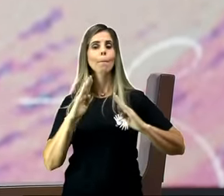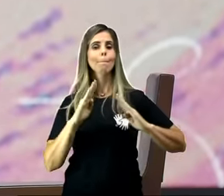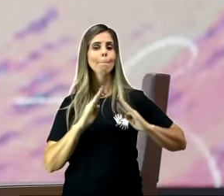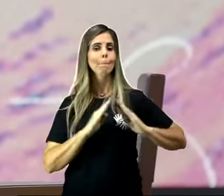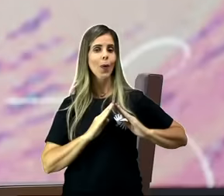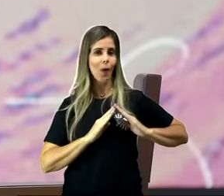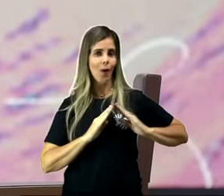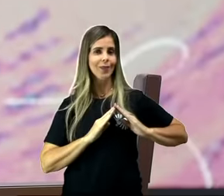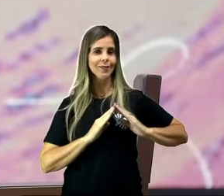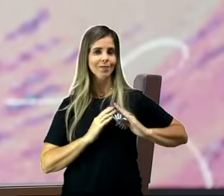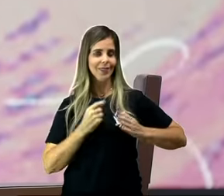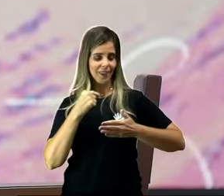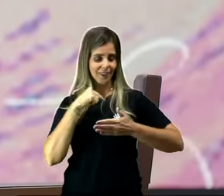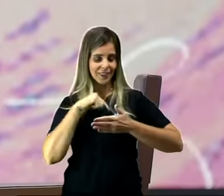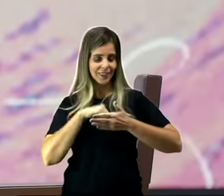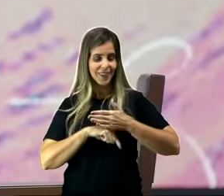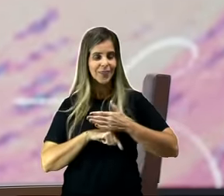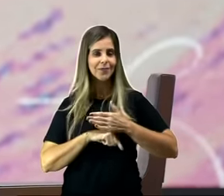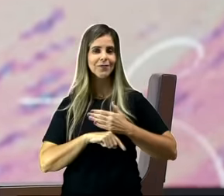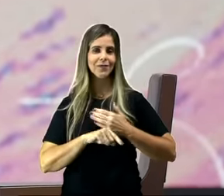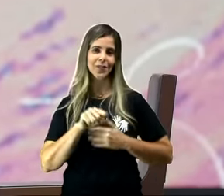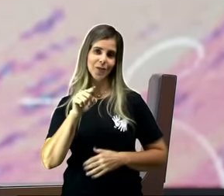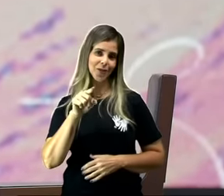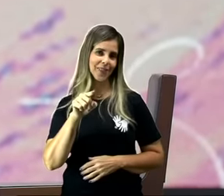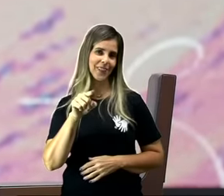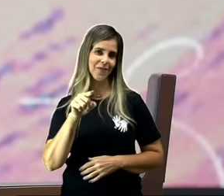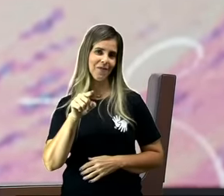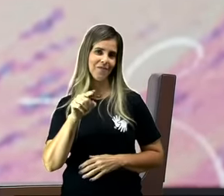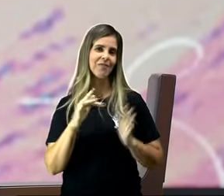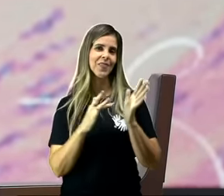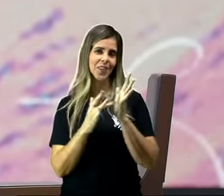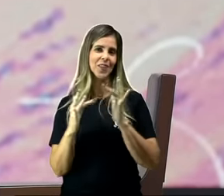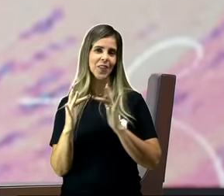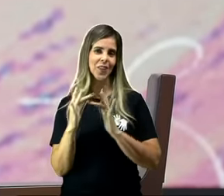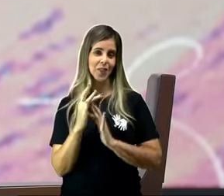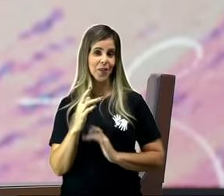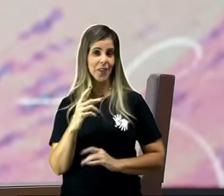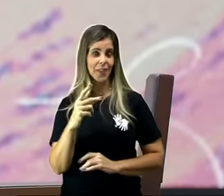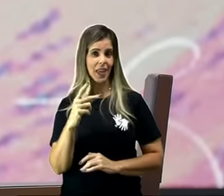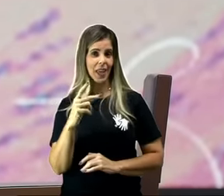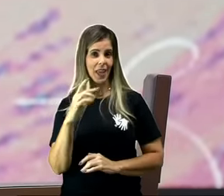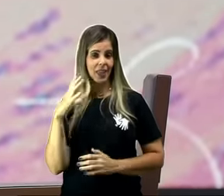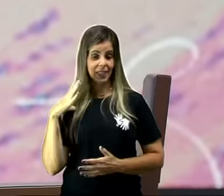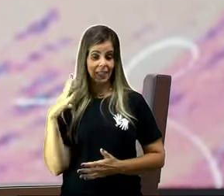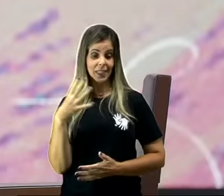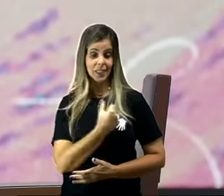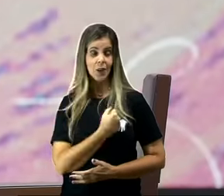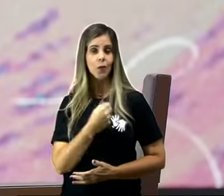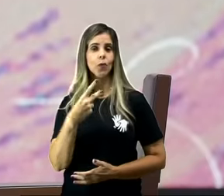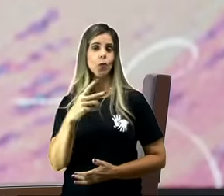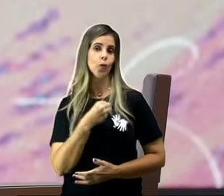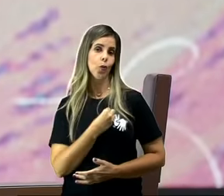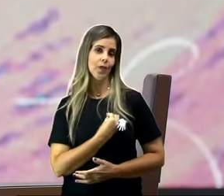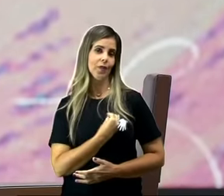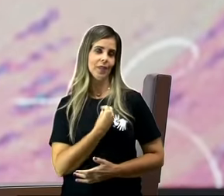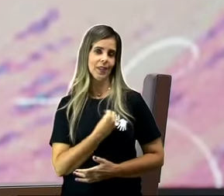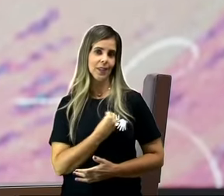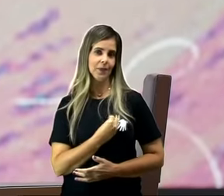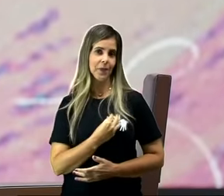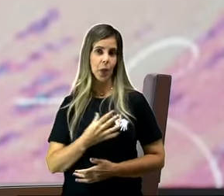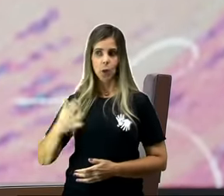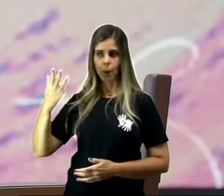Ele retomou um território. Aquela vida é minha. Antes nós éramos escravos do pecado, agora nós